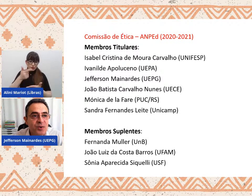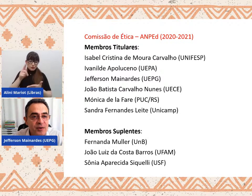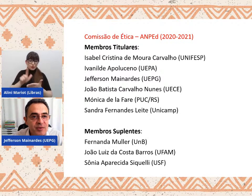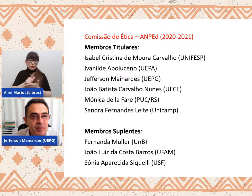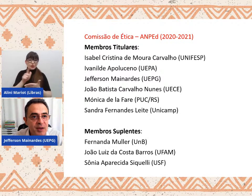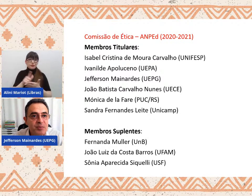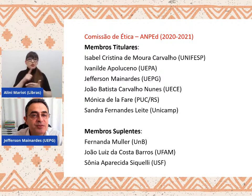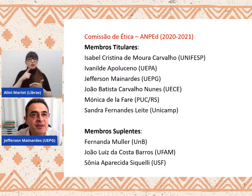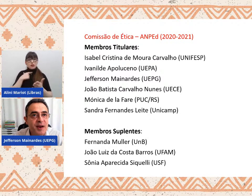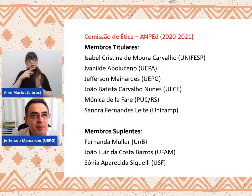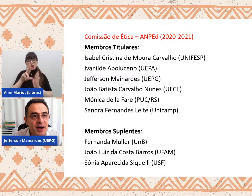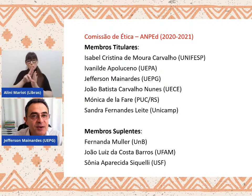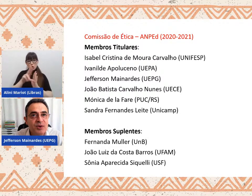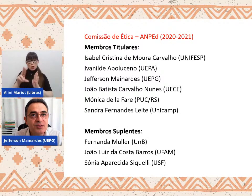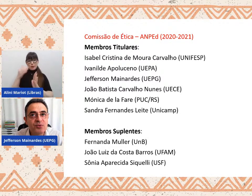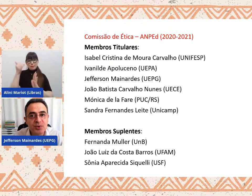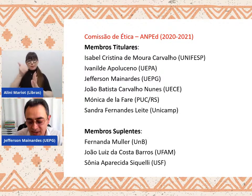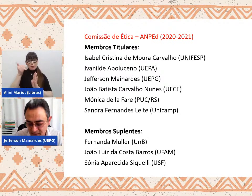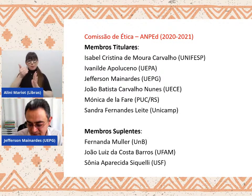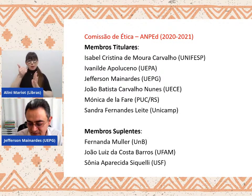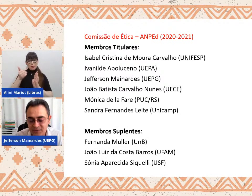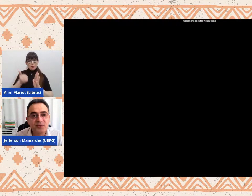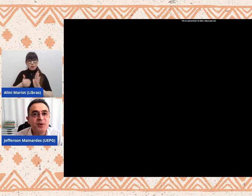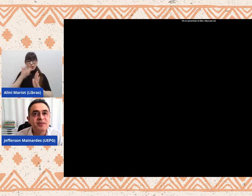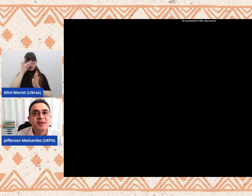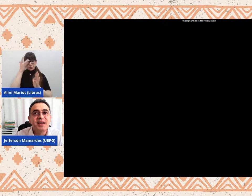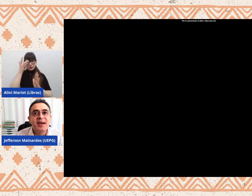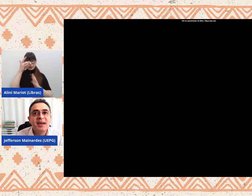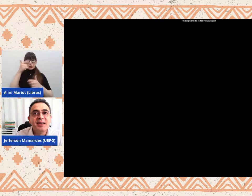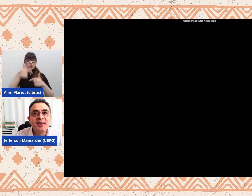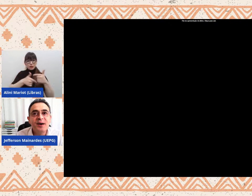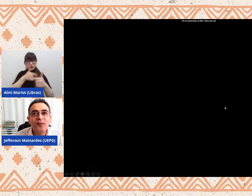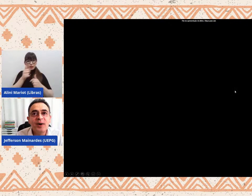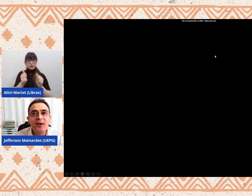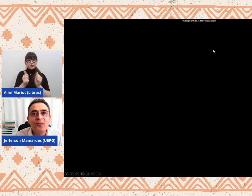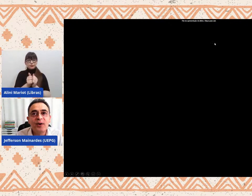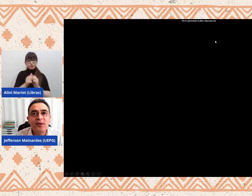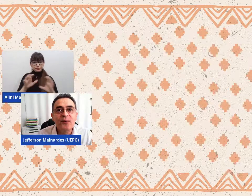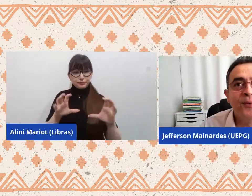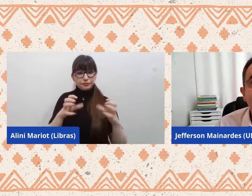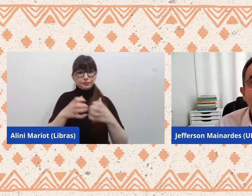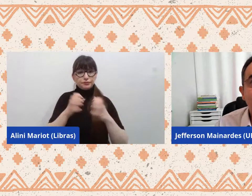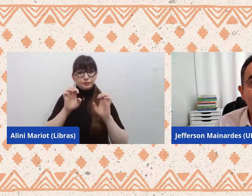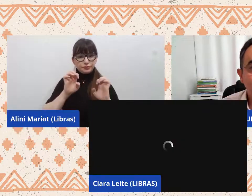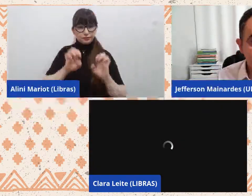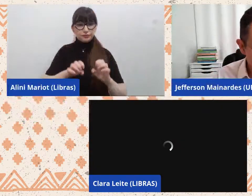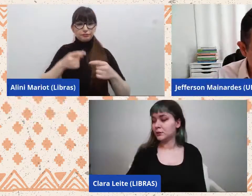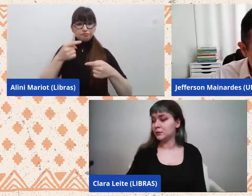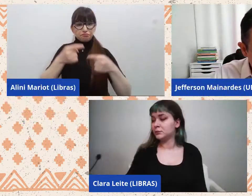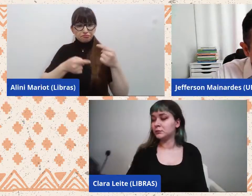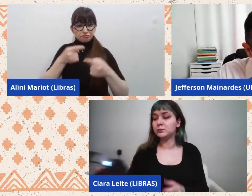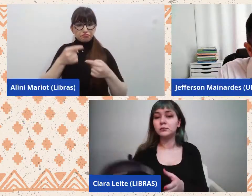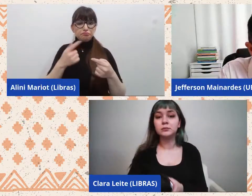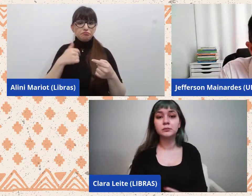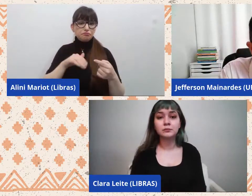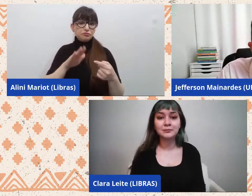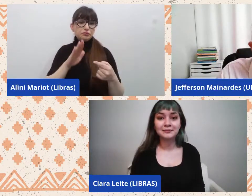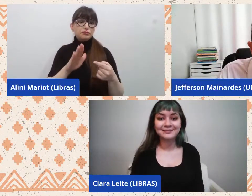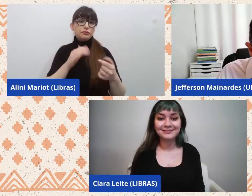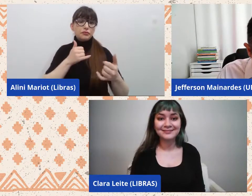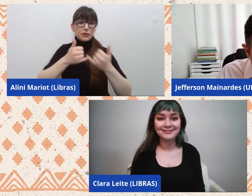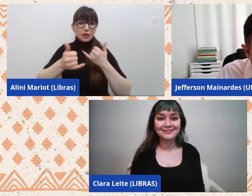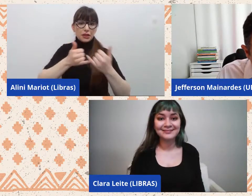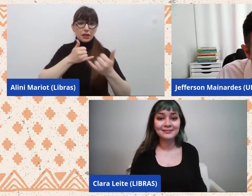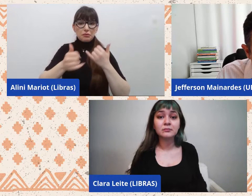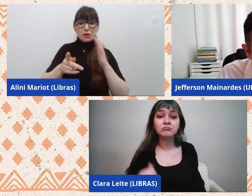Ética, que são 9 membros que trabalham, que discutem essas questões. Então, como nós já